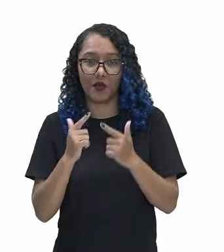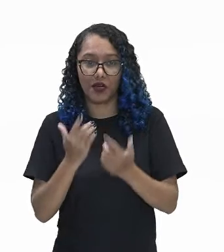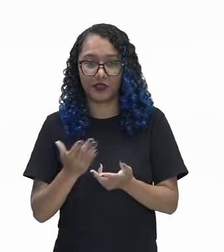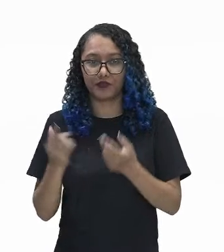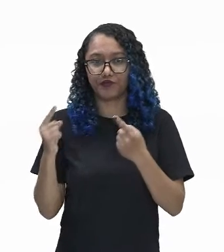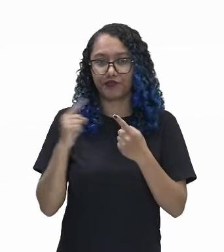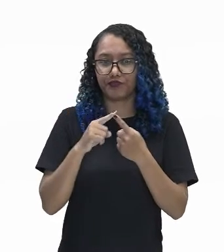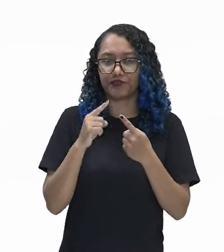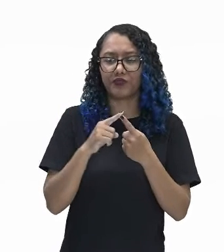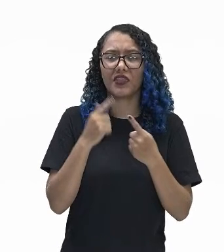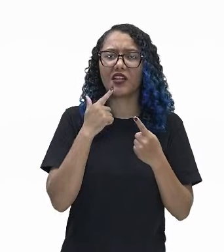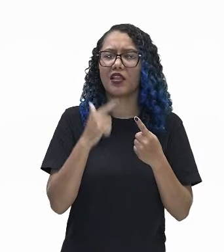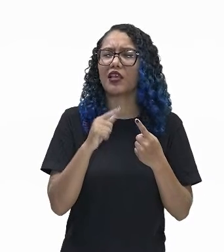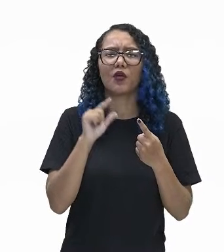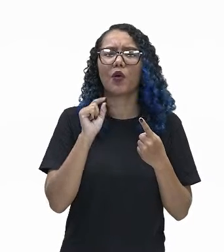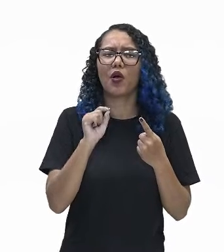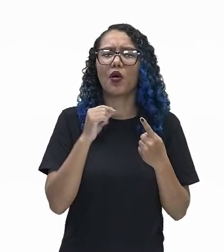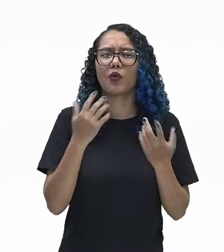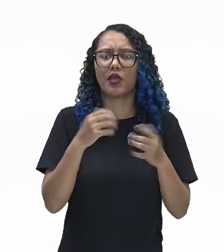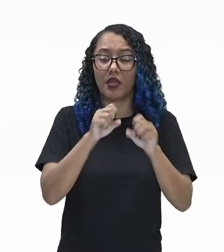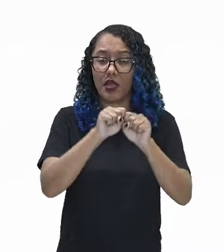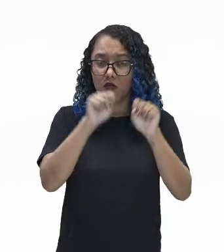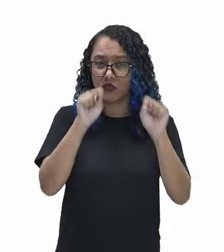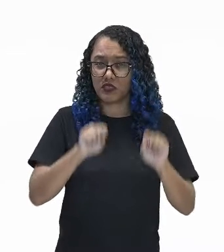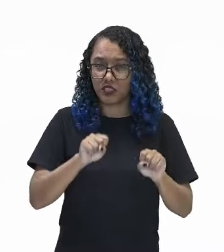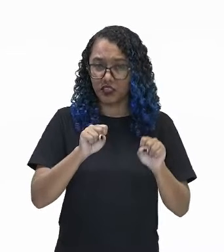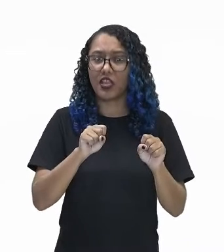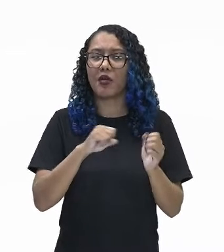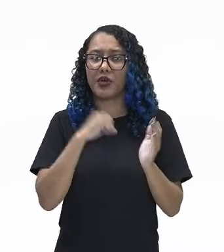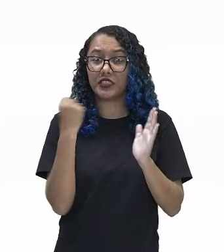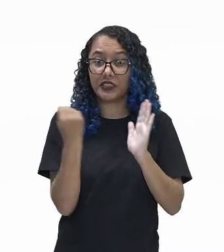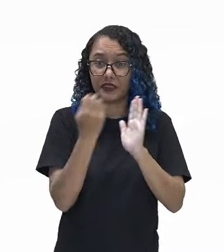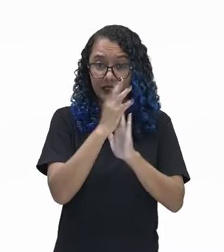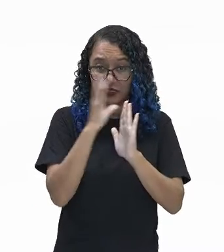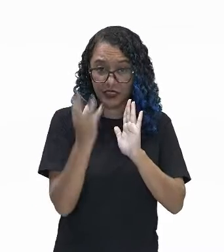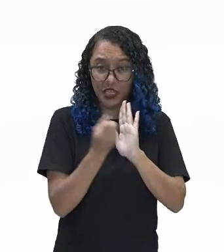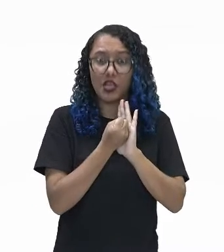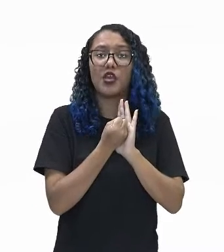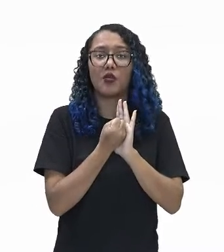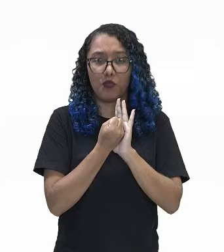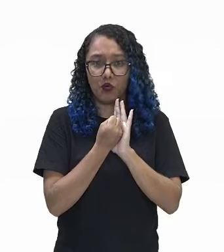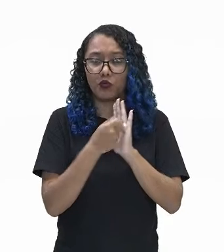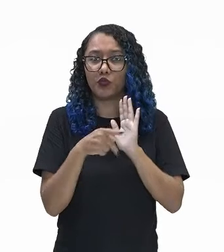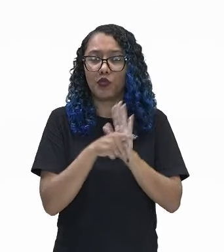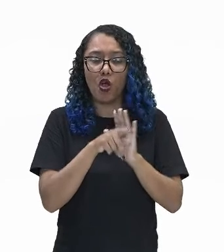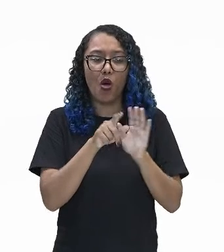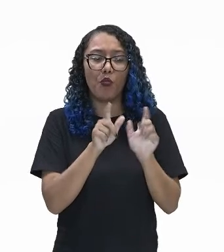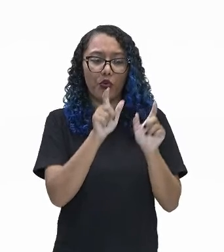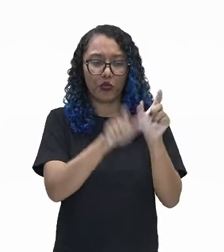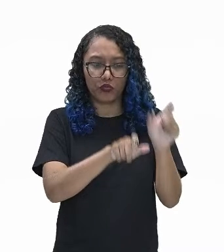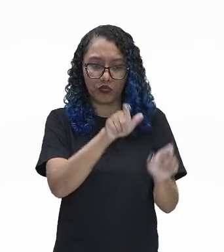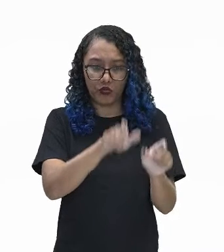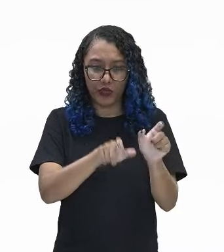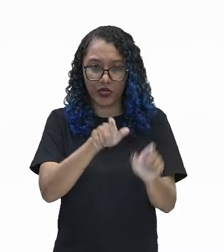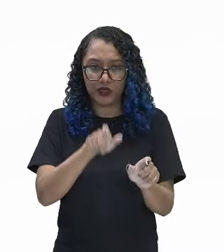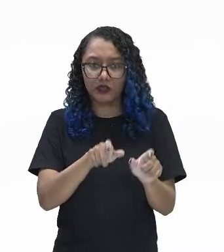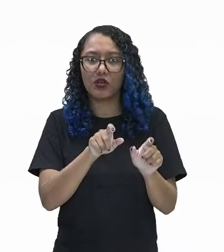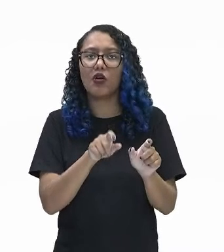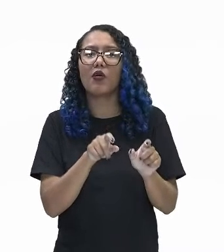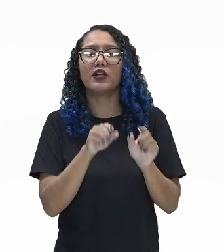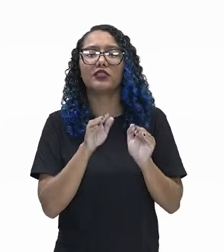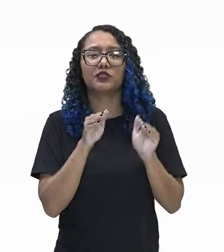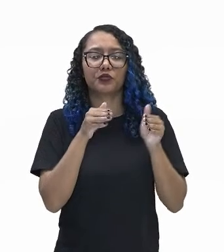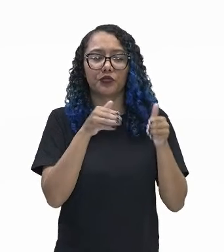um sistema de sinais comum a todos os indivíduos de uma determinada